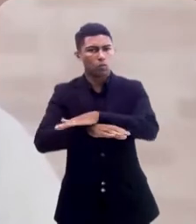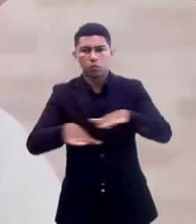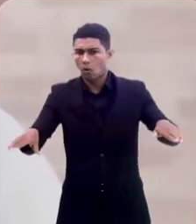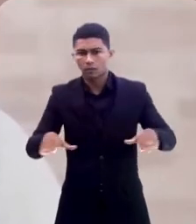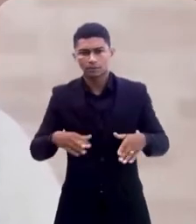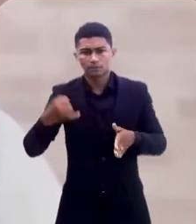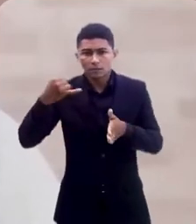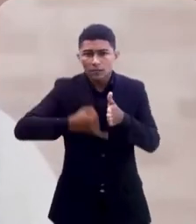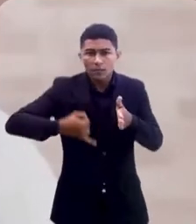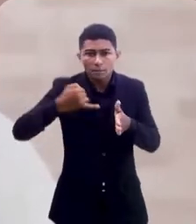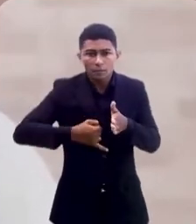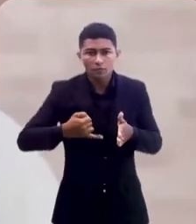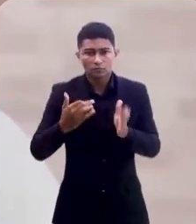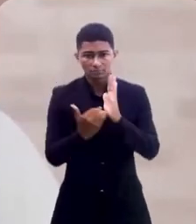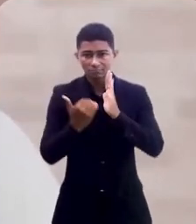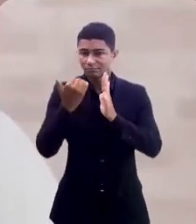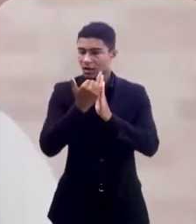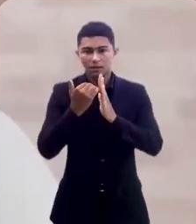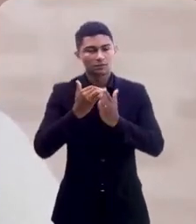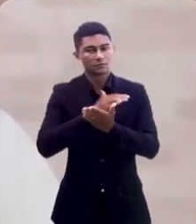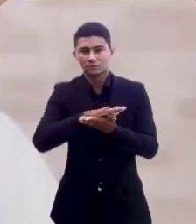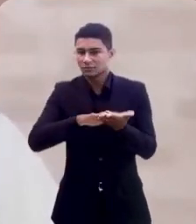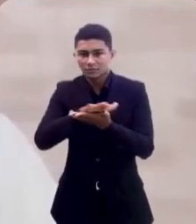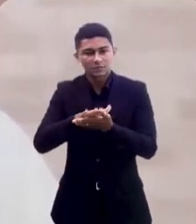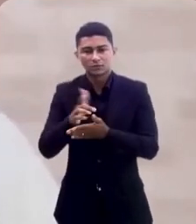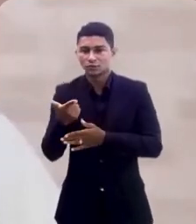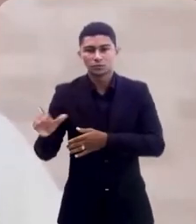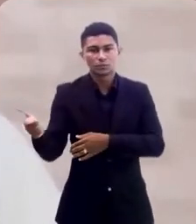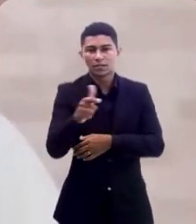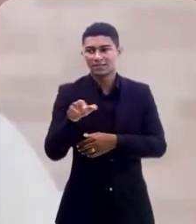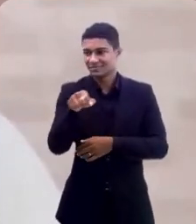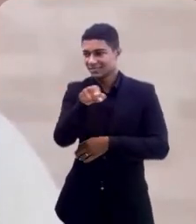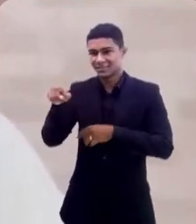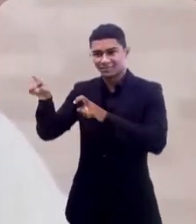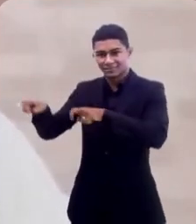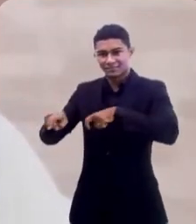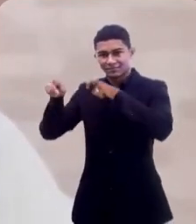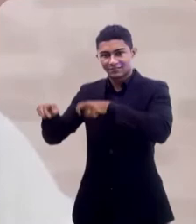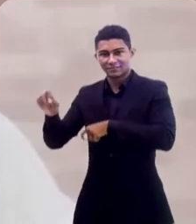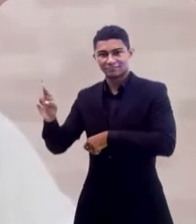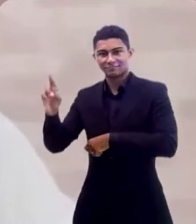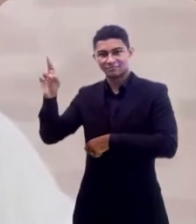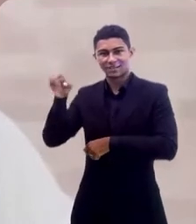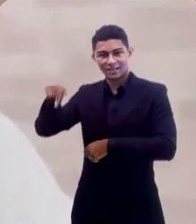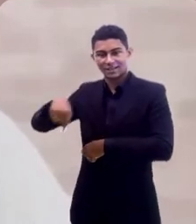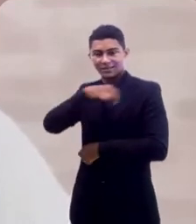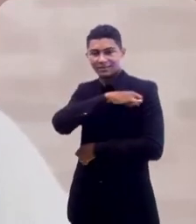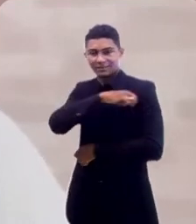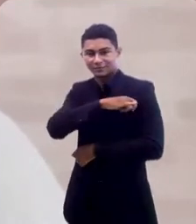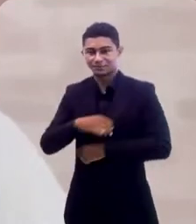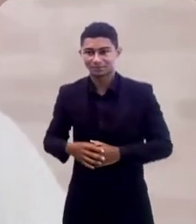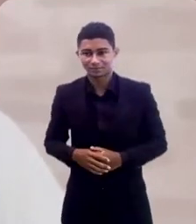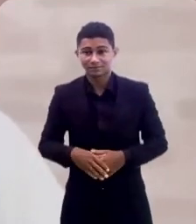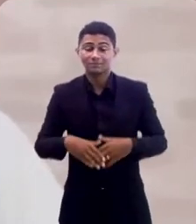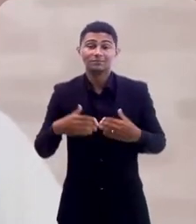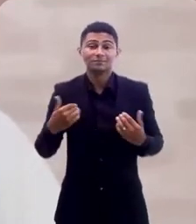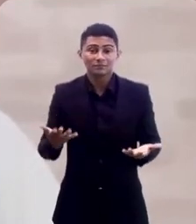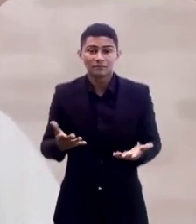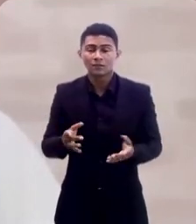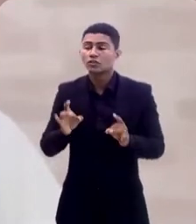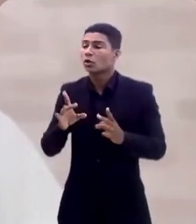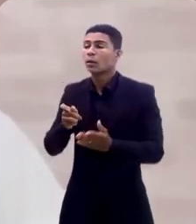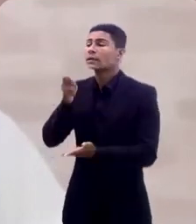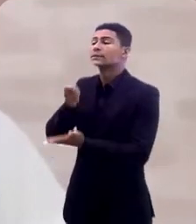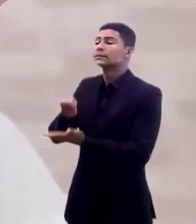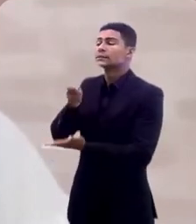mais imposto sobre energia elétrica para o produtor rural fluminense. As exigências são